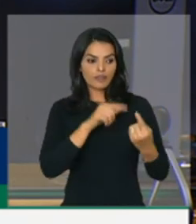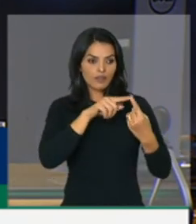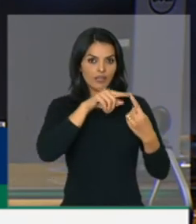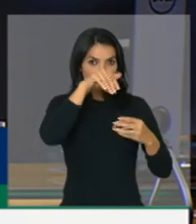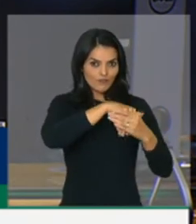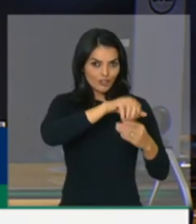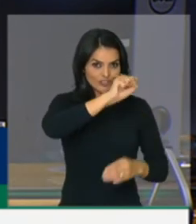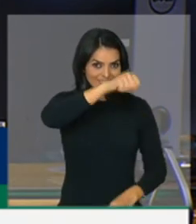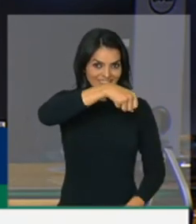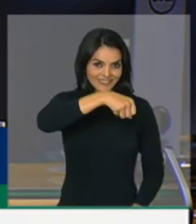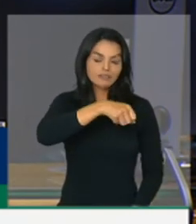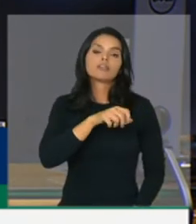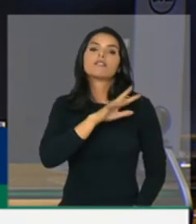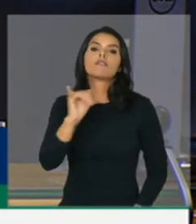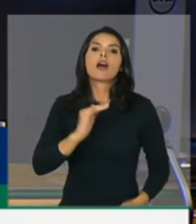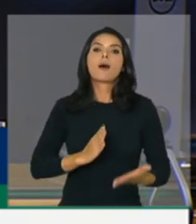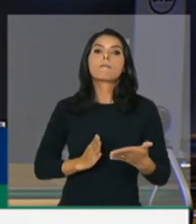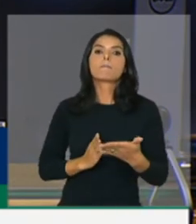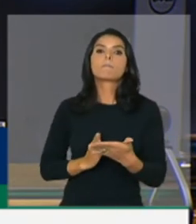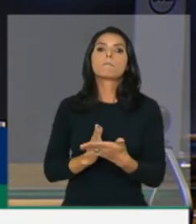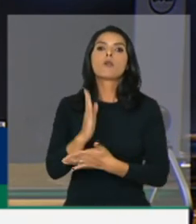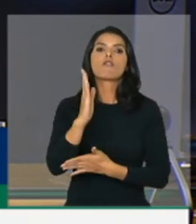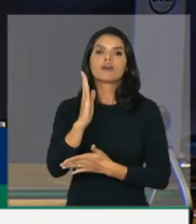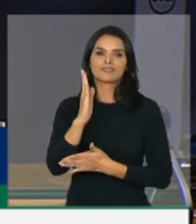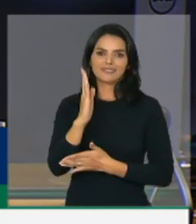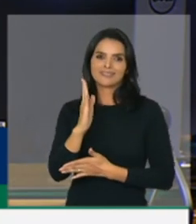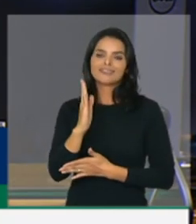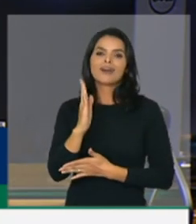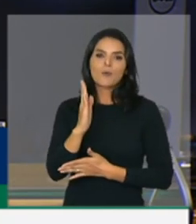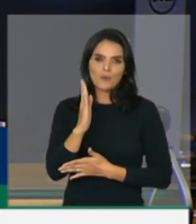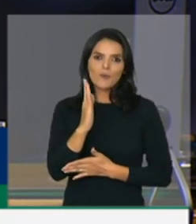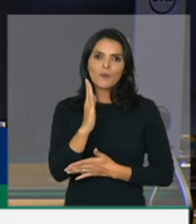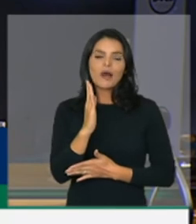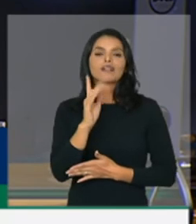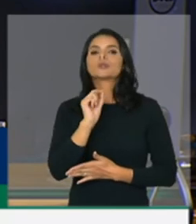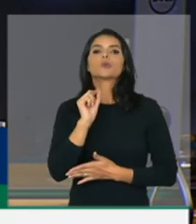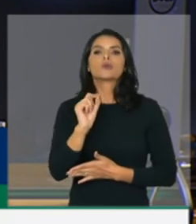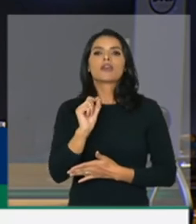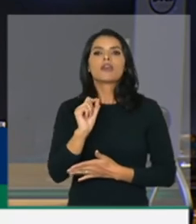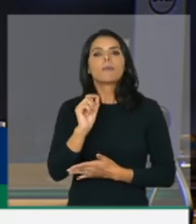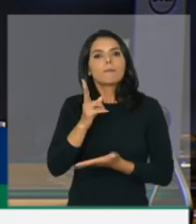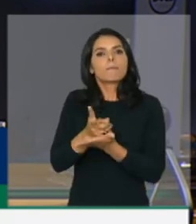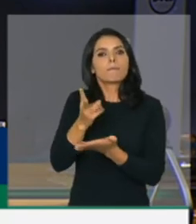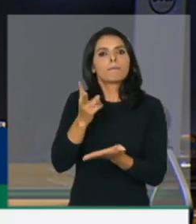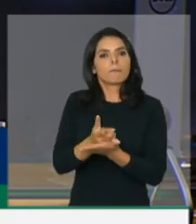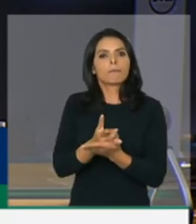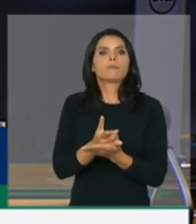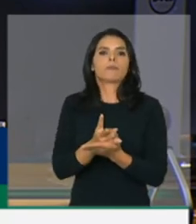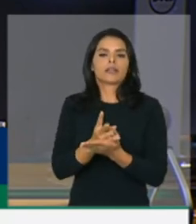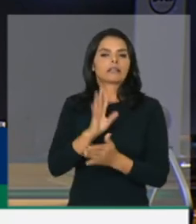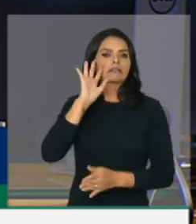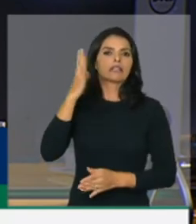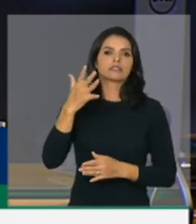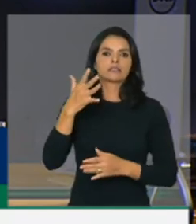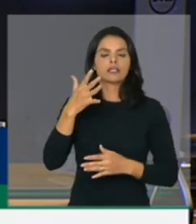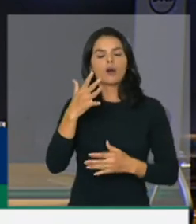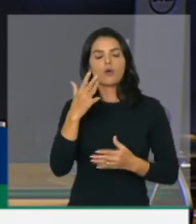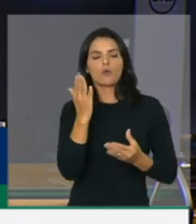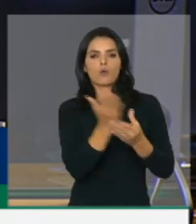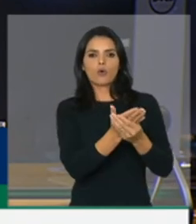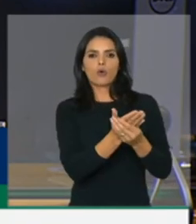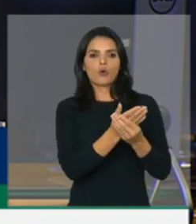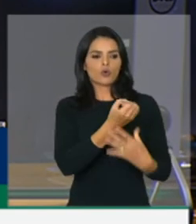estará votando pela aprovação do parecer, ou seja, pela manutenção dos efeitos da decisão nos autos do inquérito